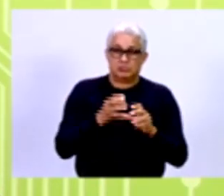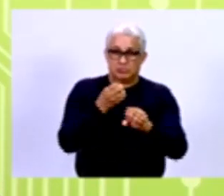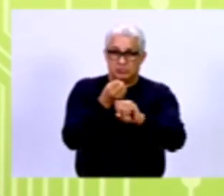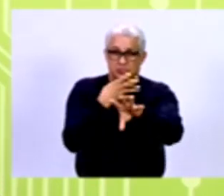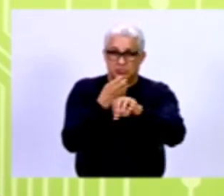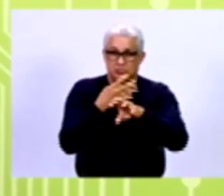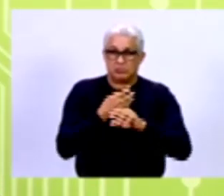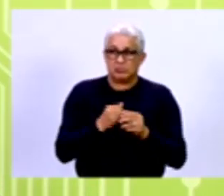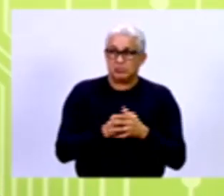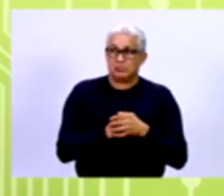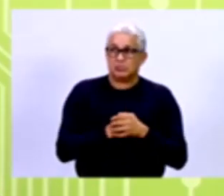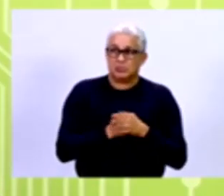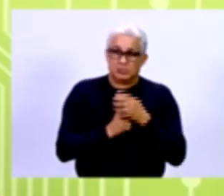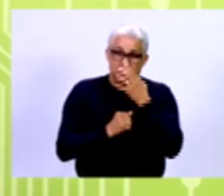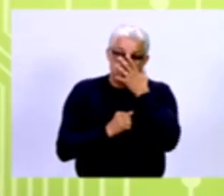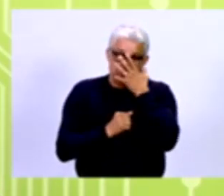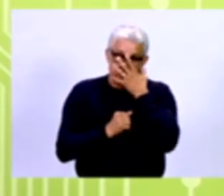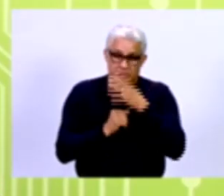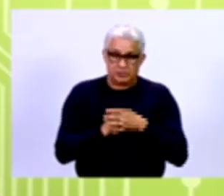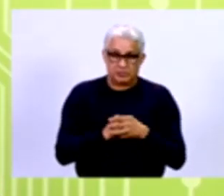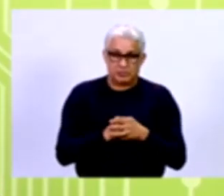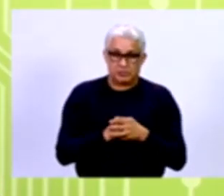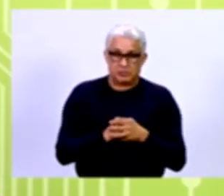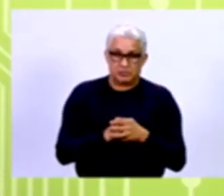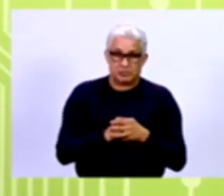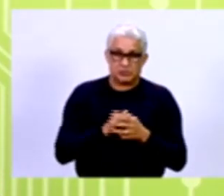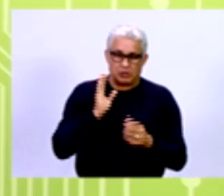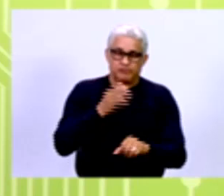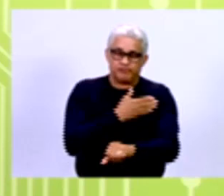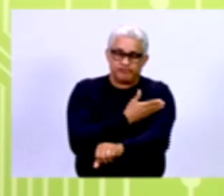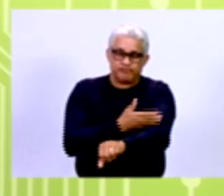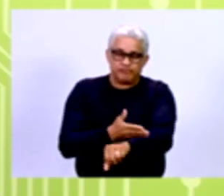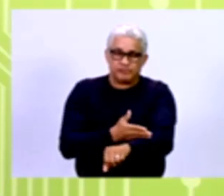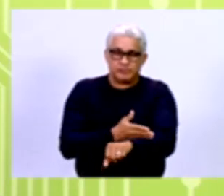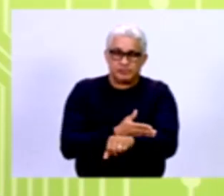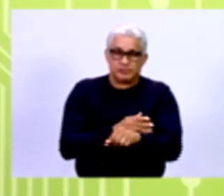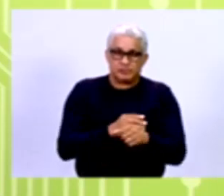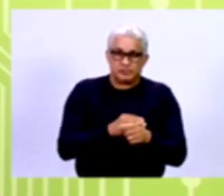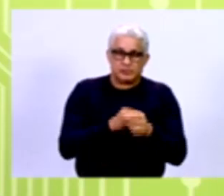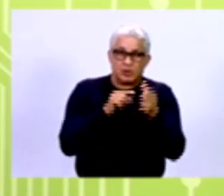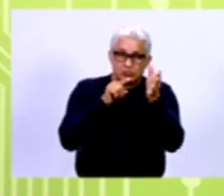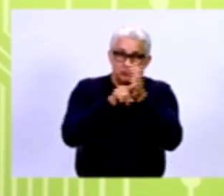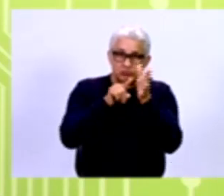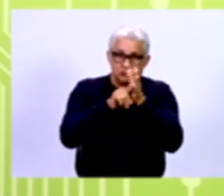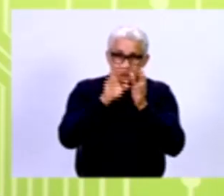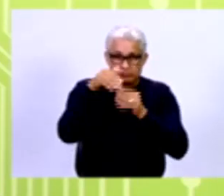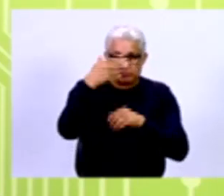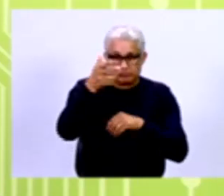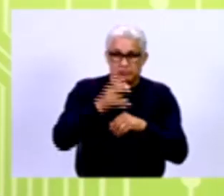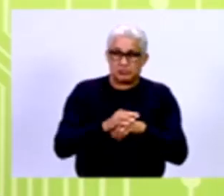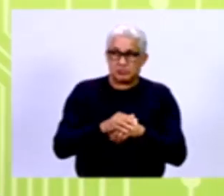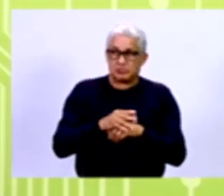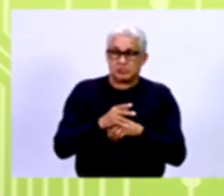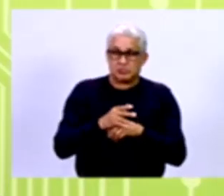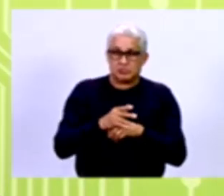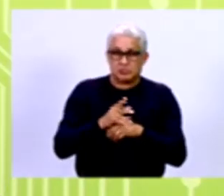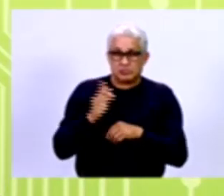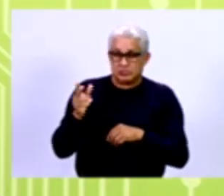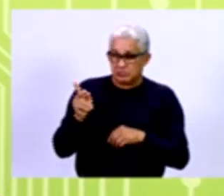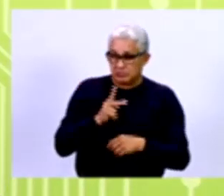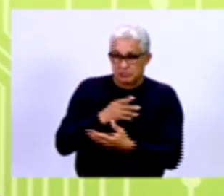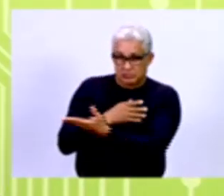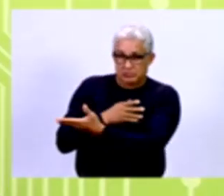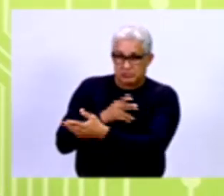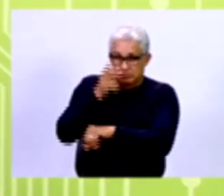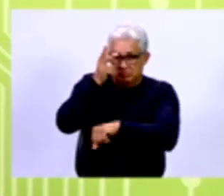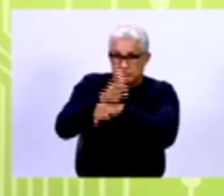hoje. Como já é de hábito, nós fizemos uma enquete externa. Eu vou pedir à professora que chame essa enquete para a gente dar um